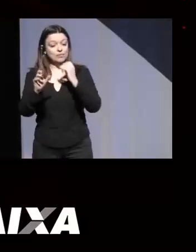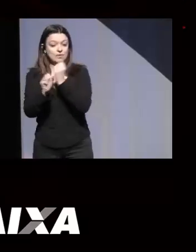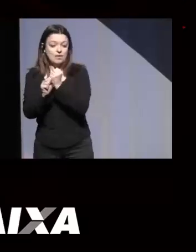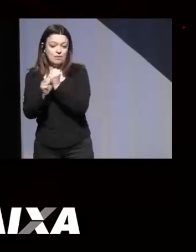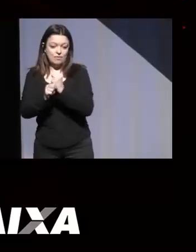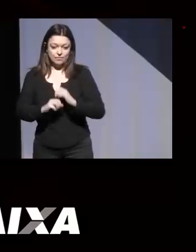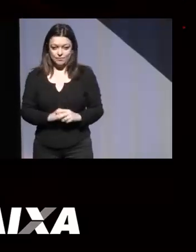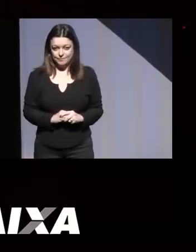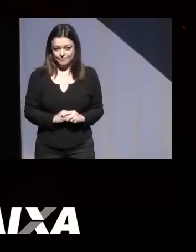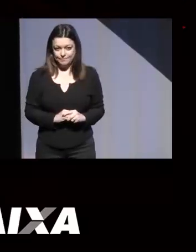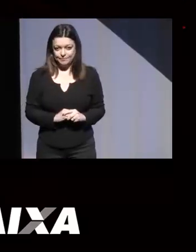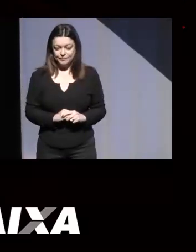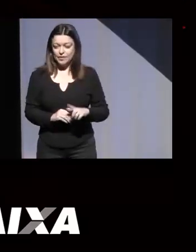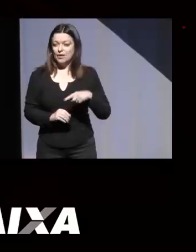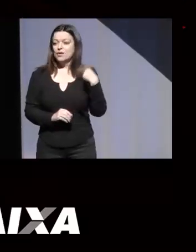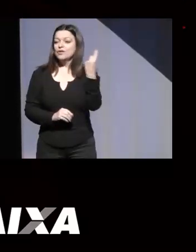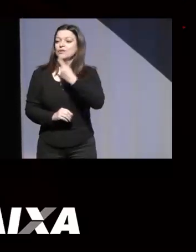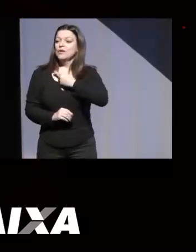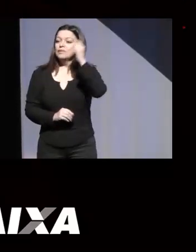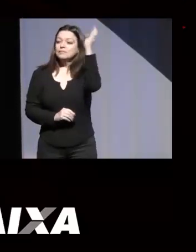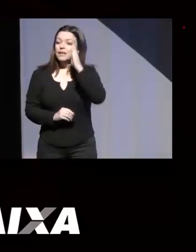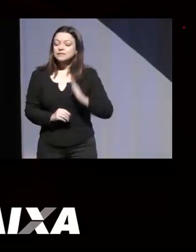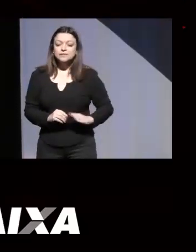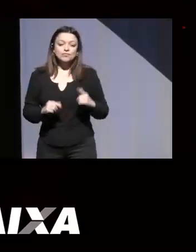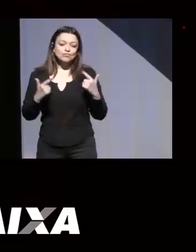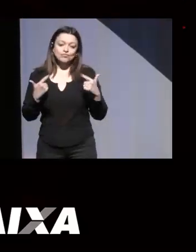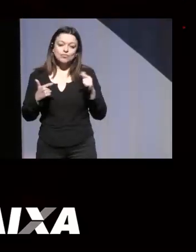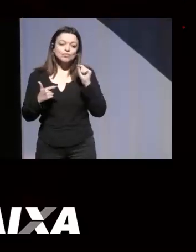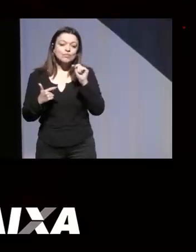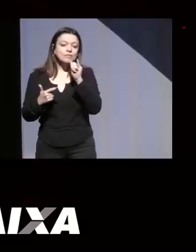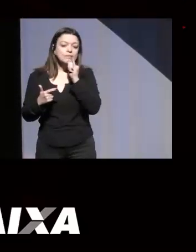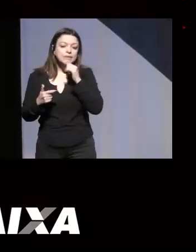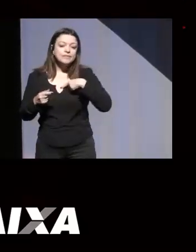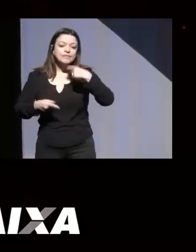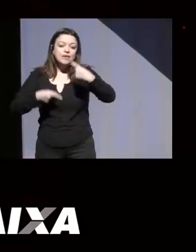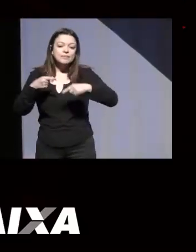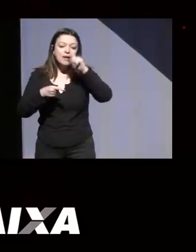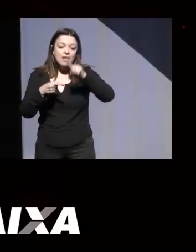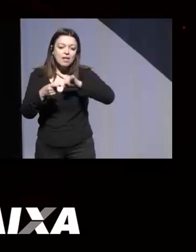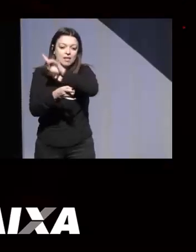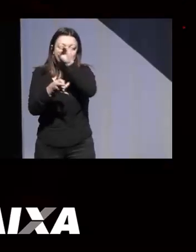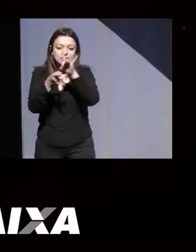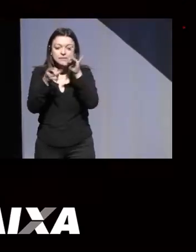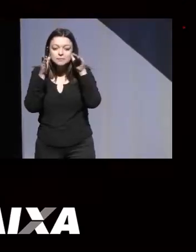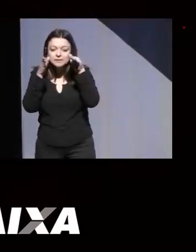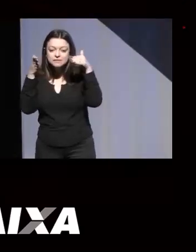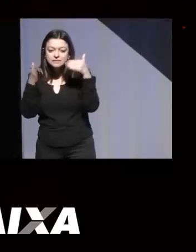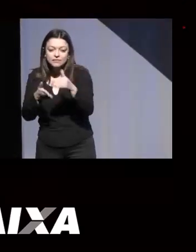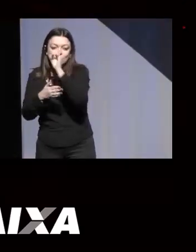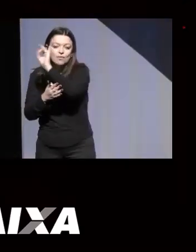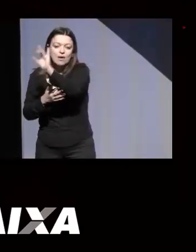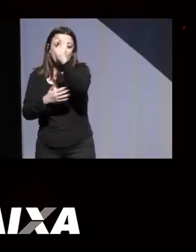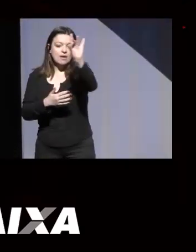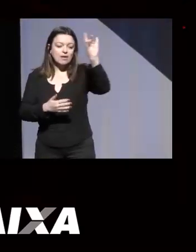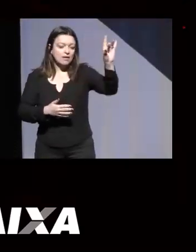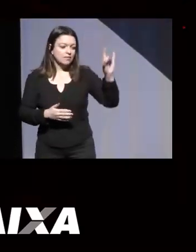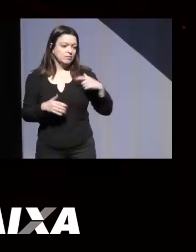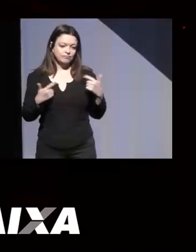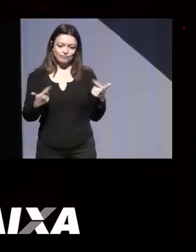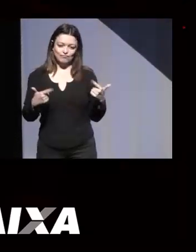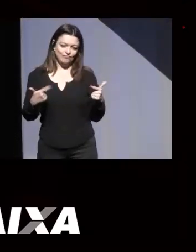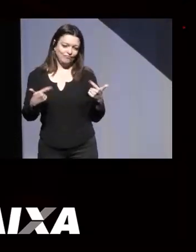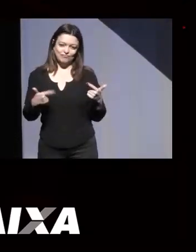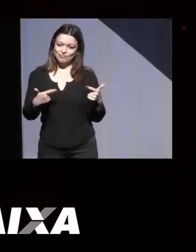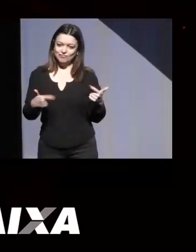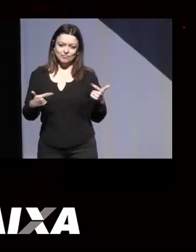Brasil, não temos vontade política de observar essa questão da dignidade da pessoa humana. Tanto